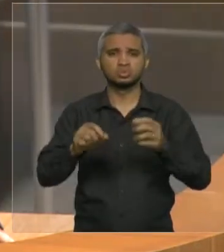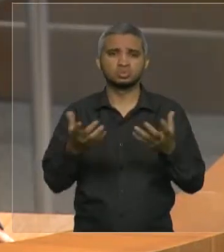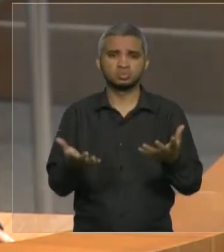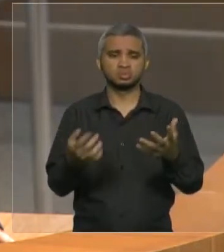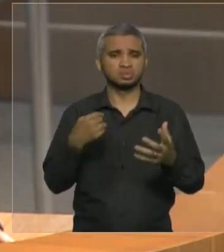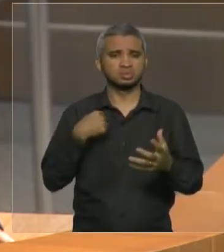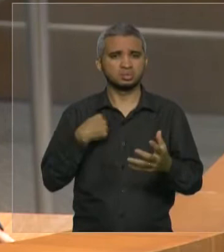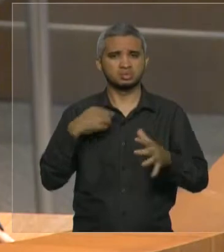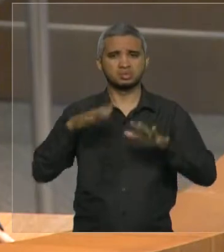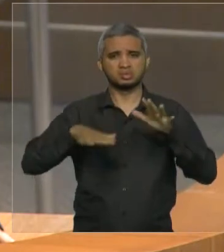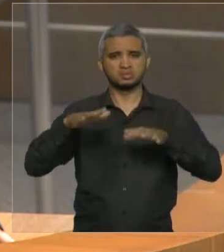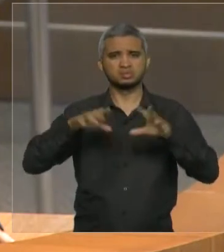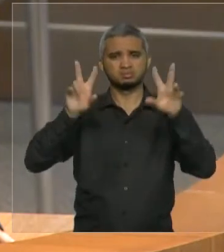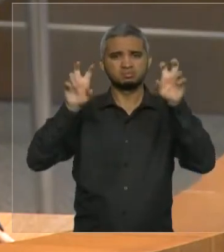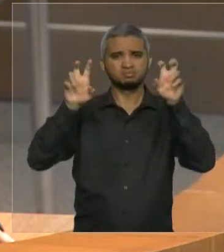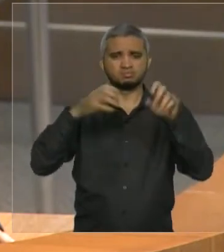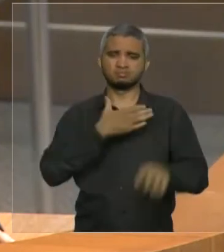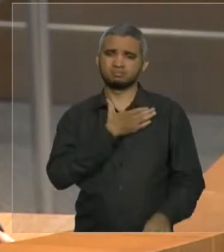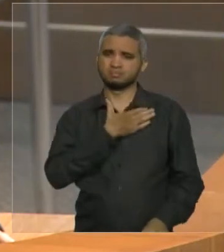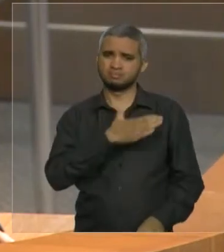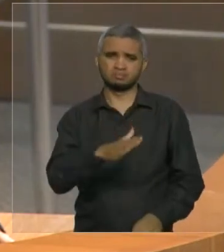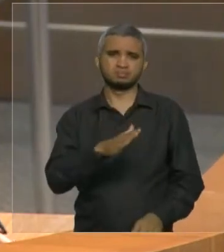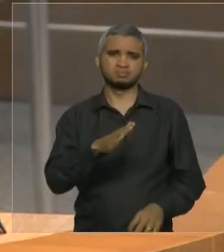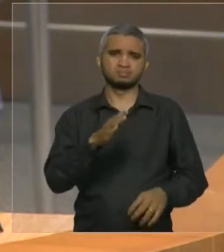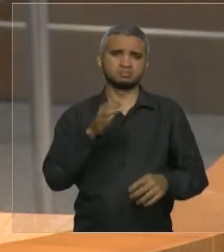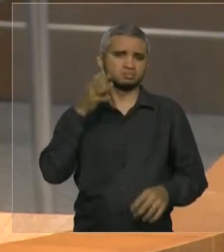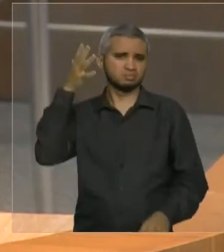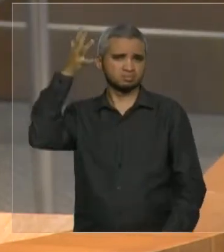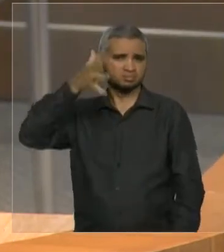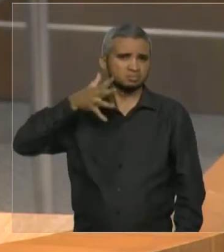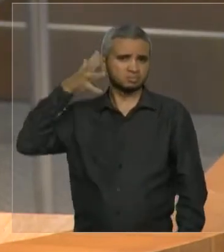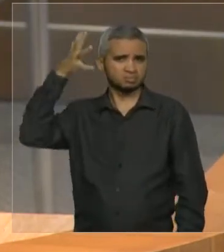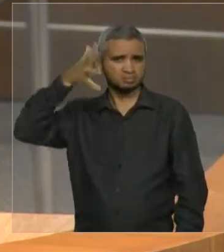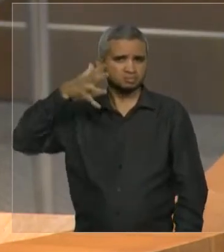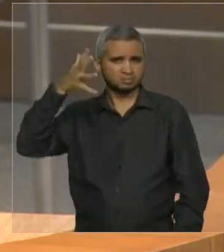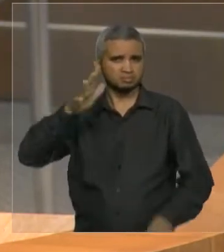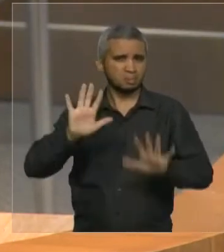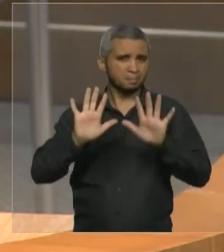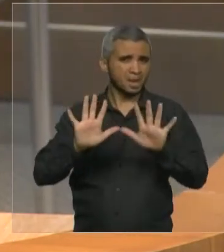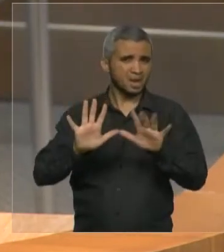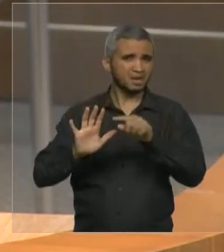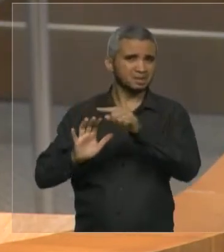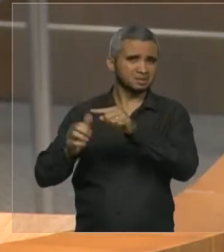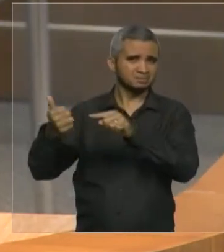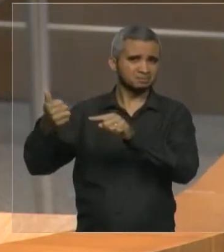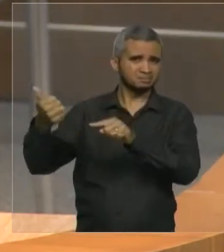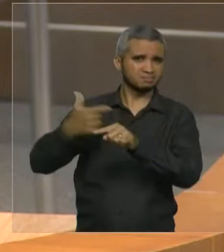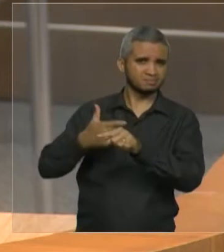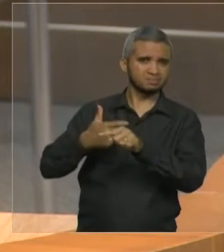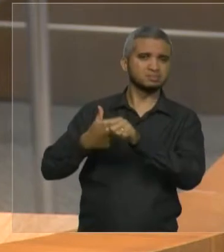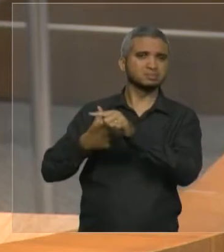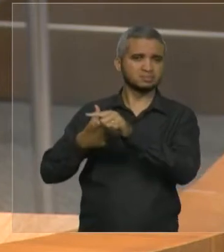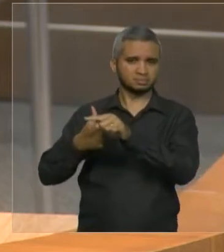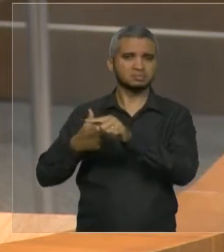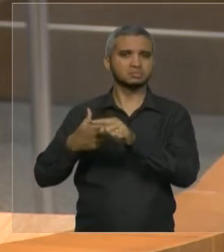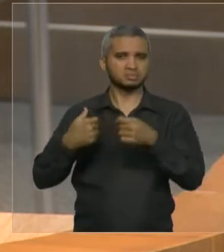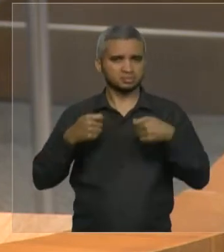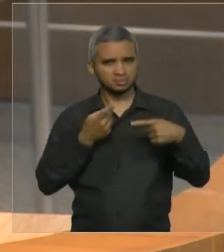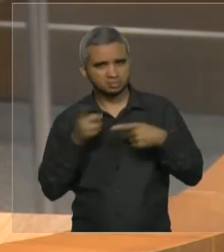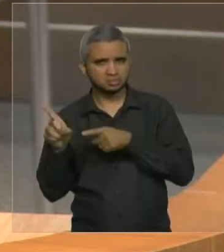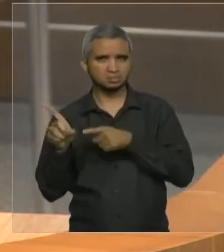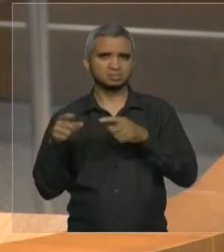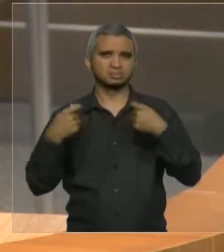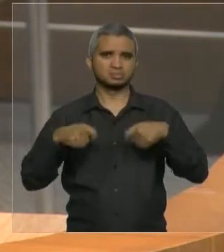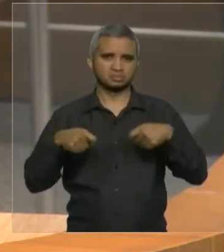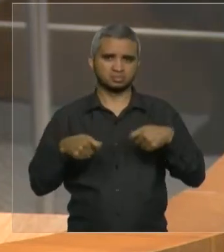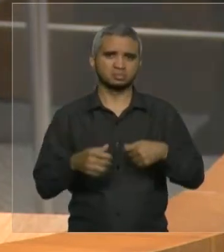me antecedeu falou na tribuna. O governador Flávio Dino, toda semana entrega obra